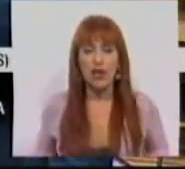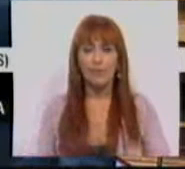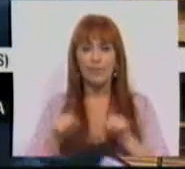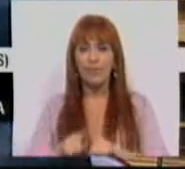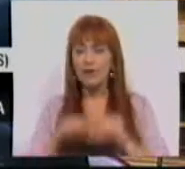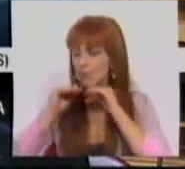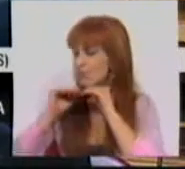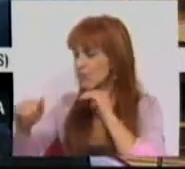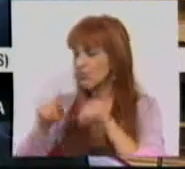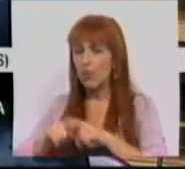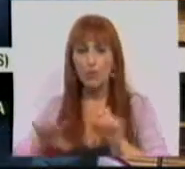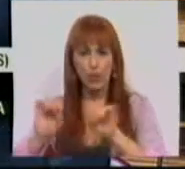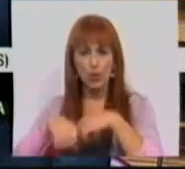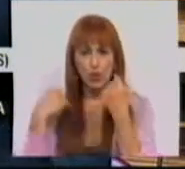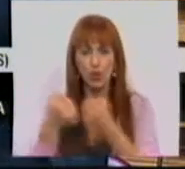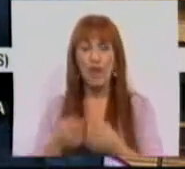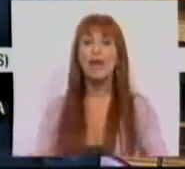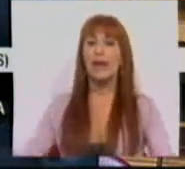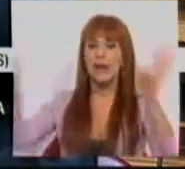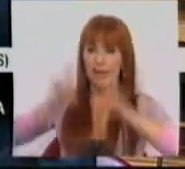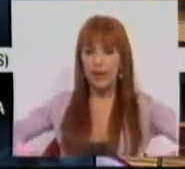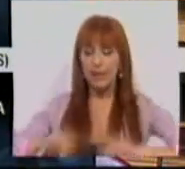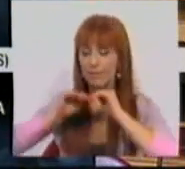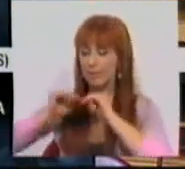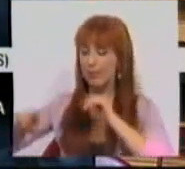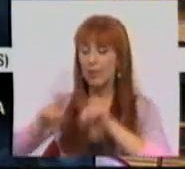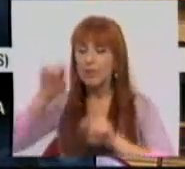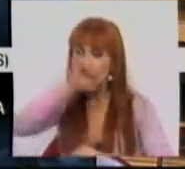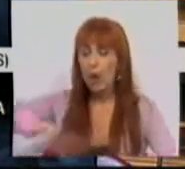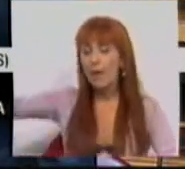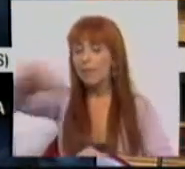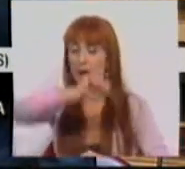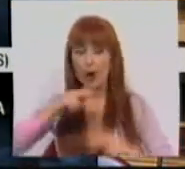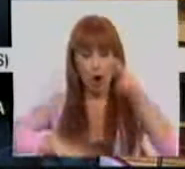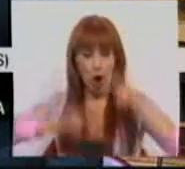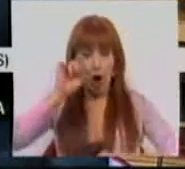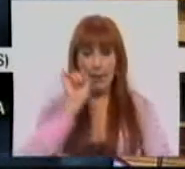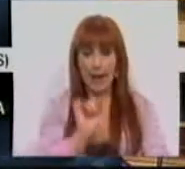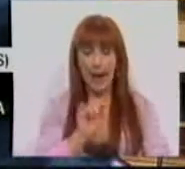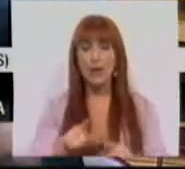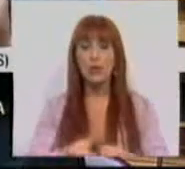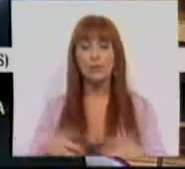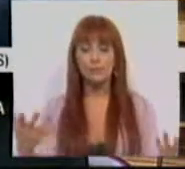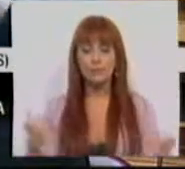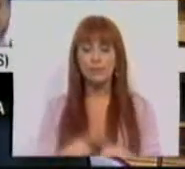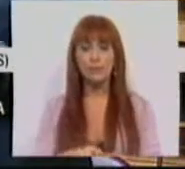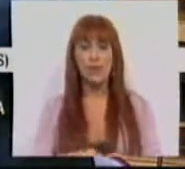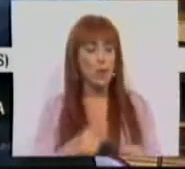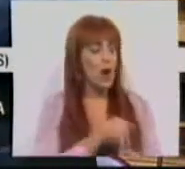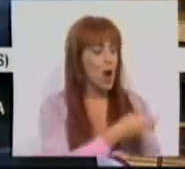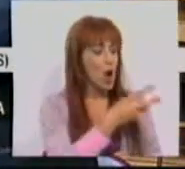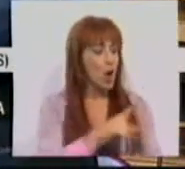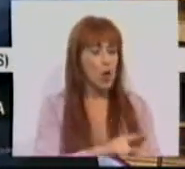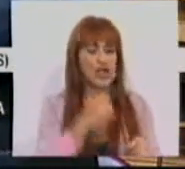a sustentabilidade social e também a sustentabilidade ambiental nesta obra, tendo-se passado de uma cota